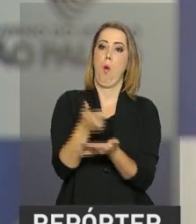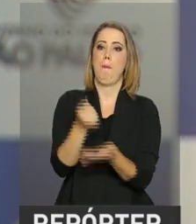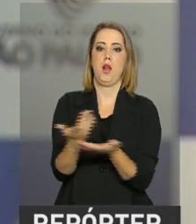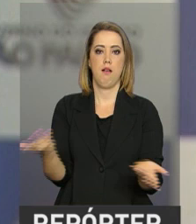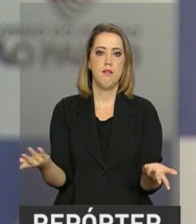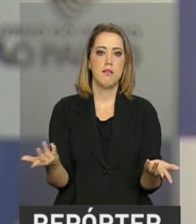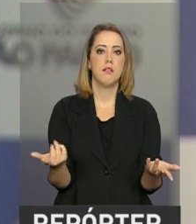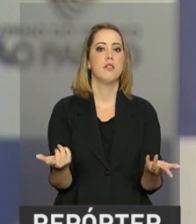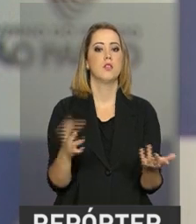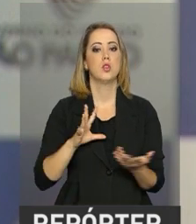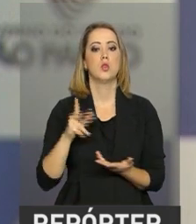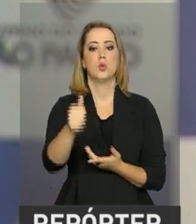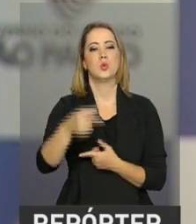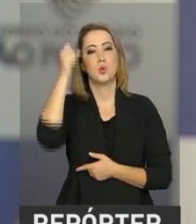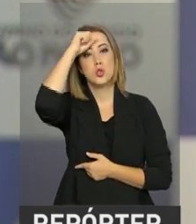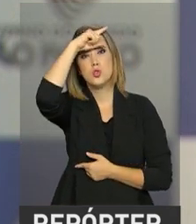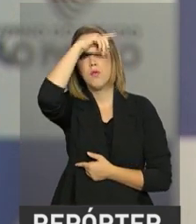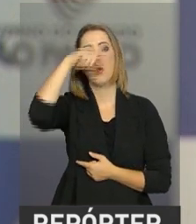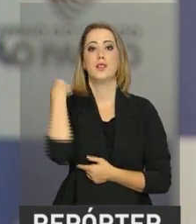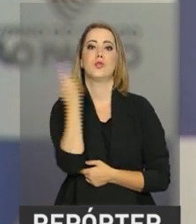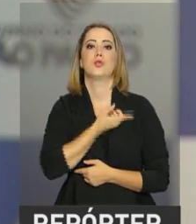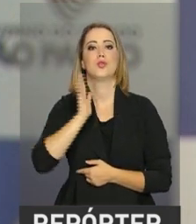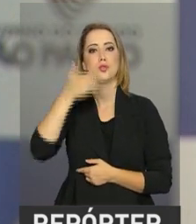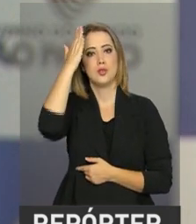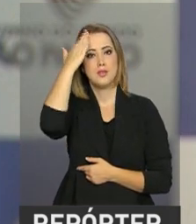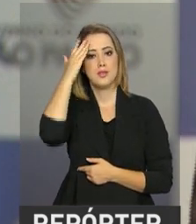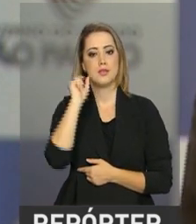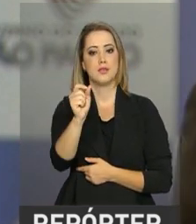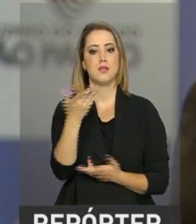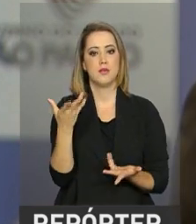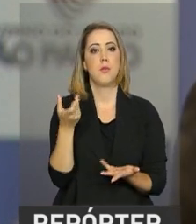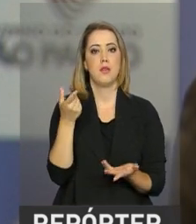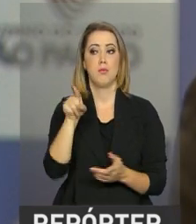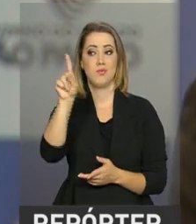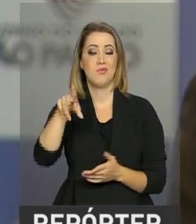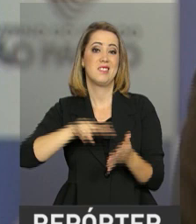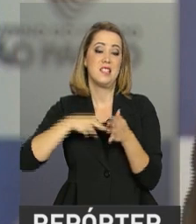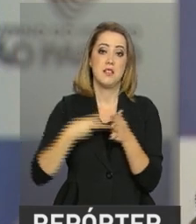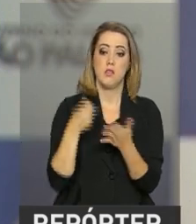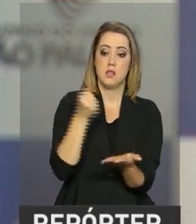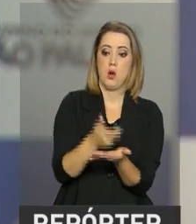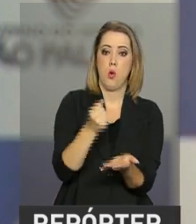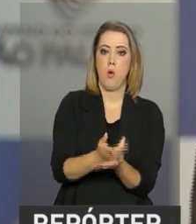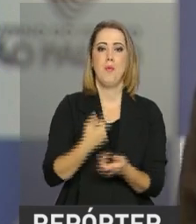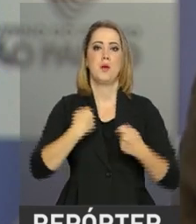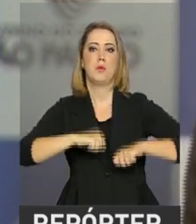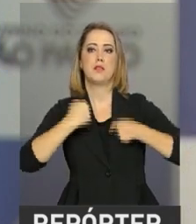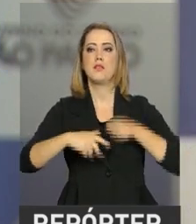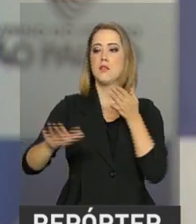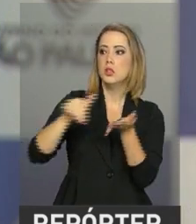isso com toda a dificuldade que nós sabemos é dessa aquisição é necessidade de autorização